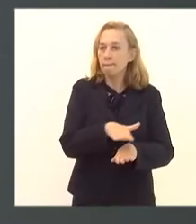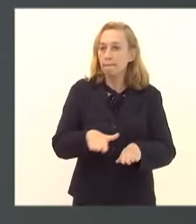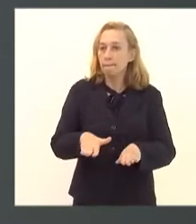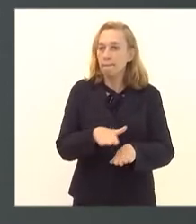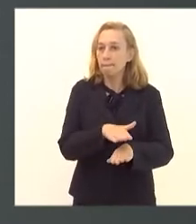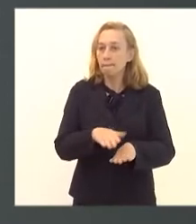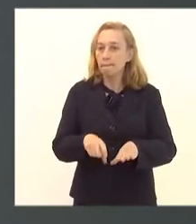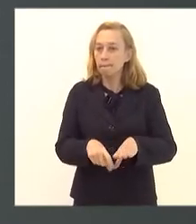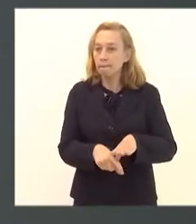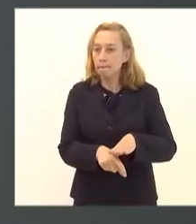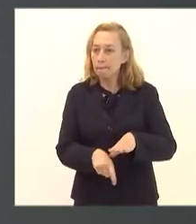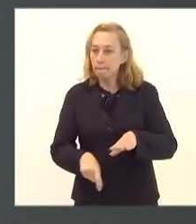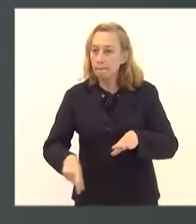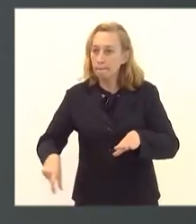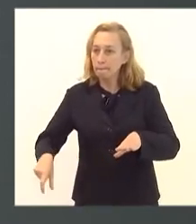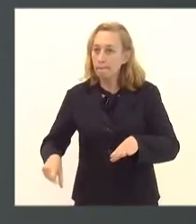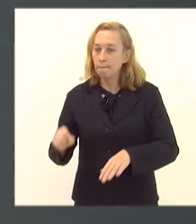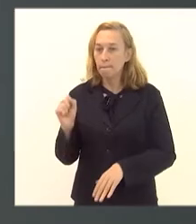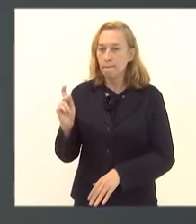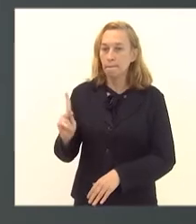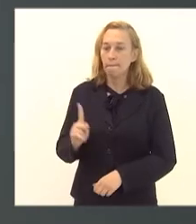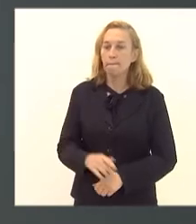do canal. Ok.